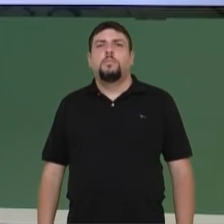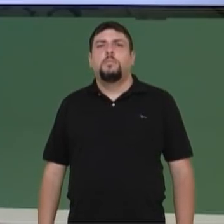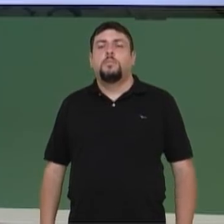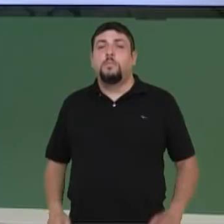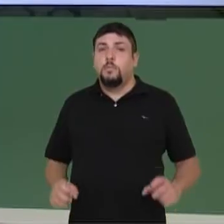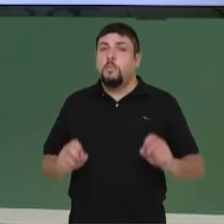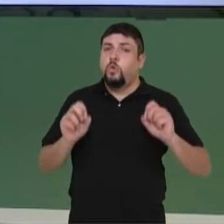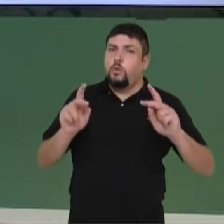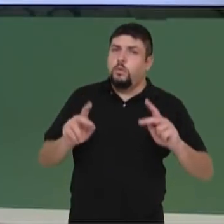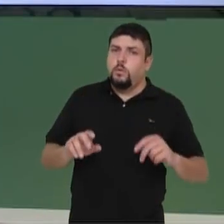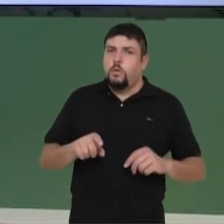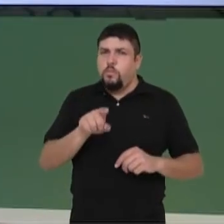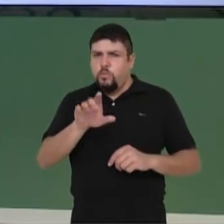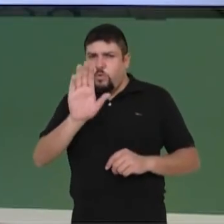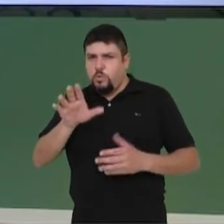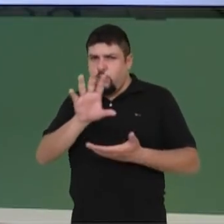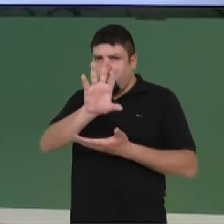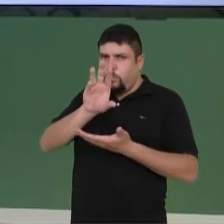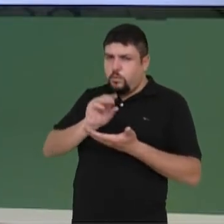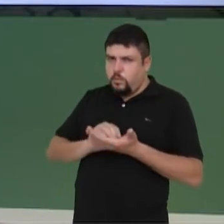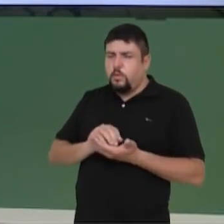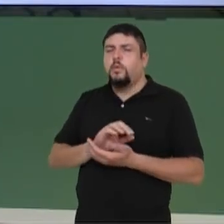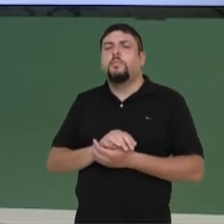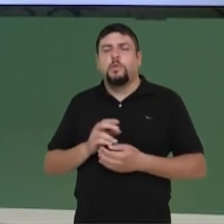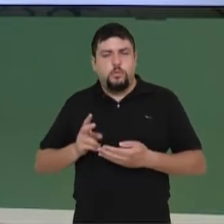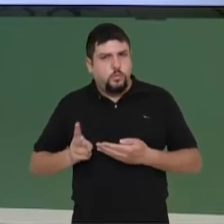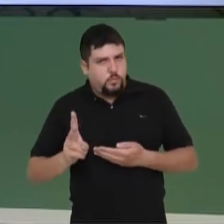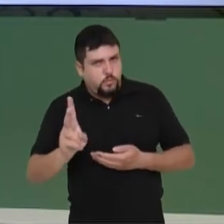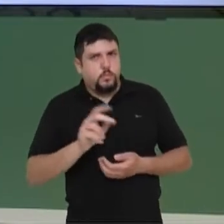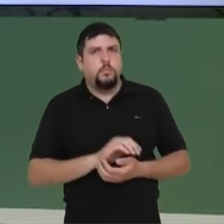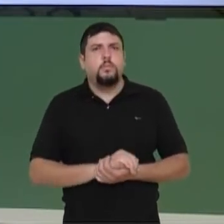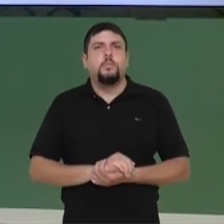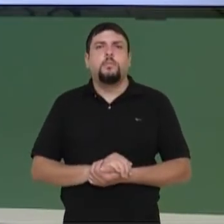Muito bem, pessoal, vocês anotaram o que foi pedido? Vamos continuando então.